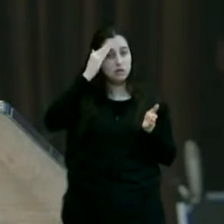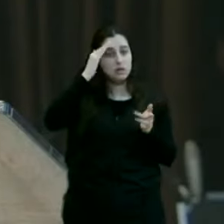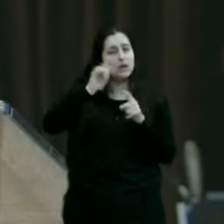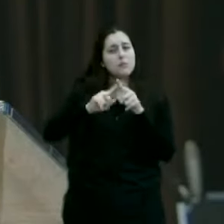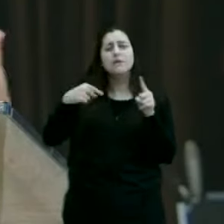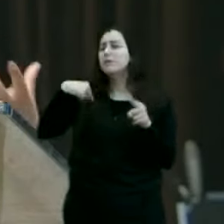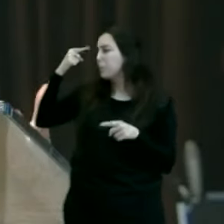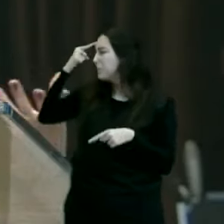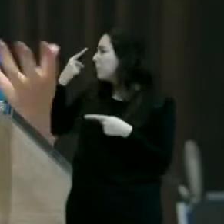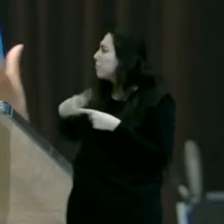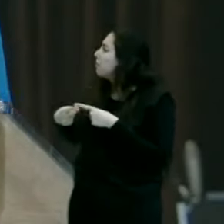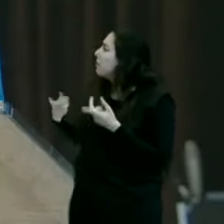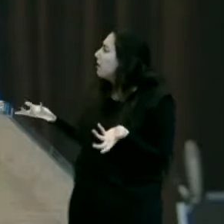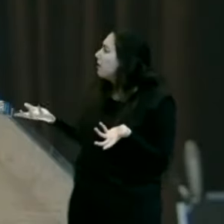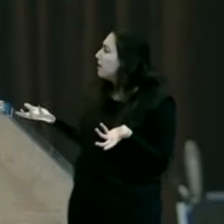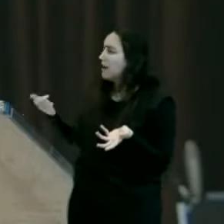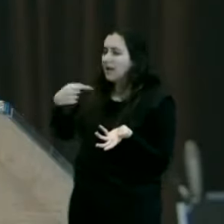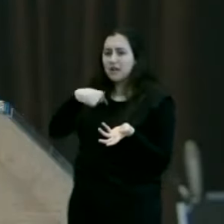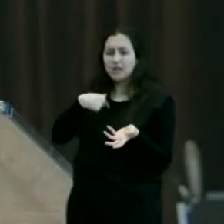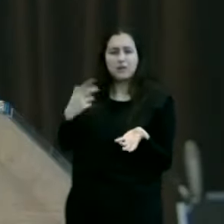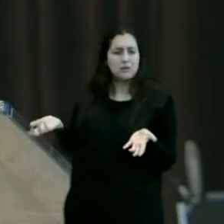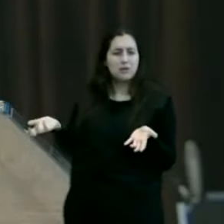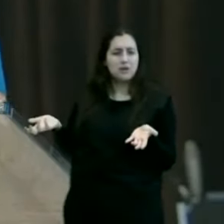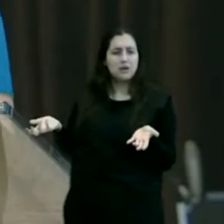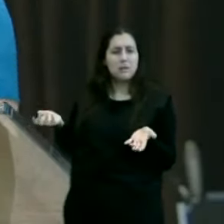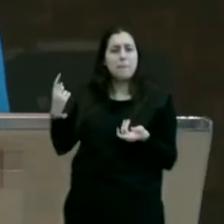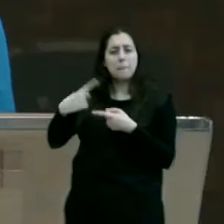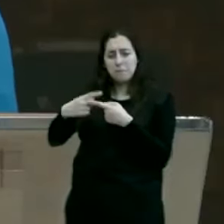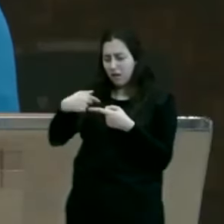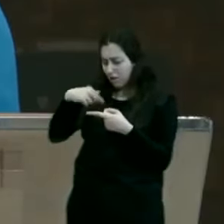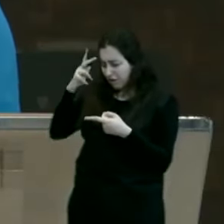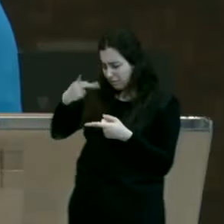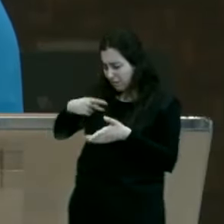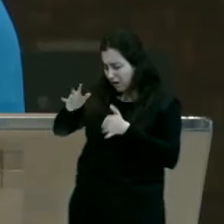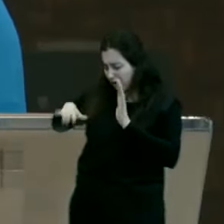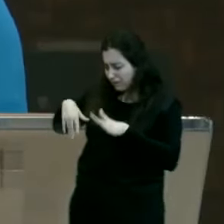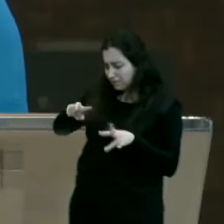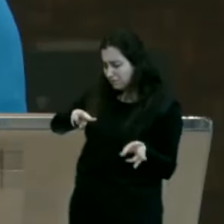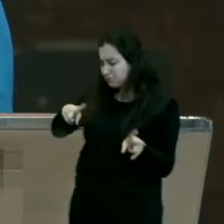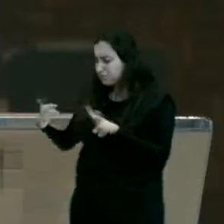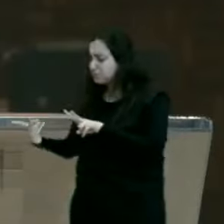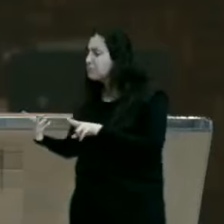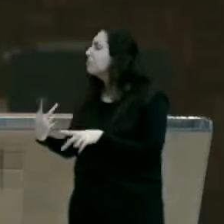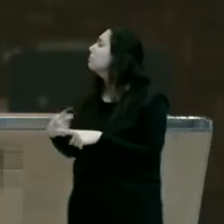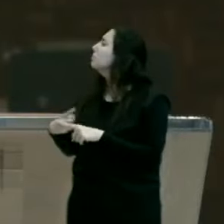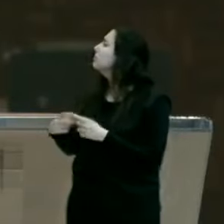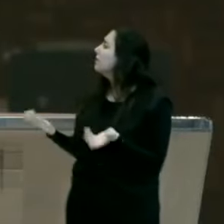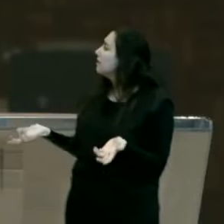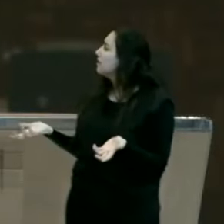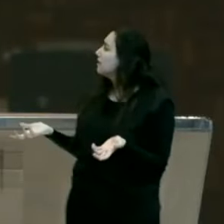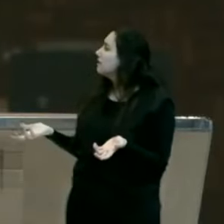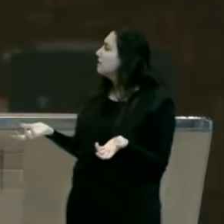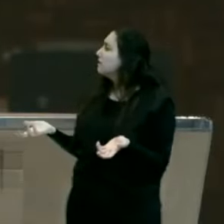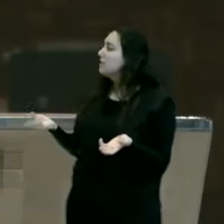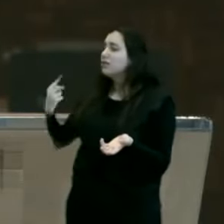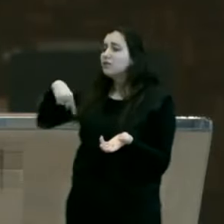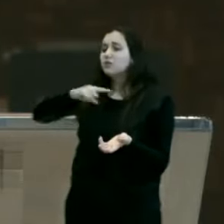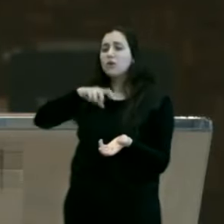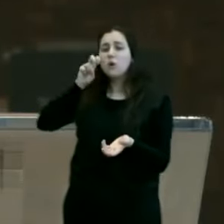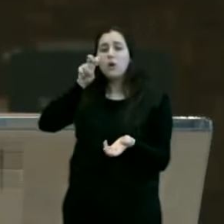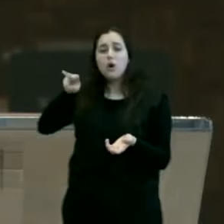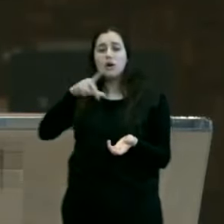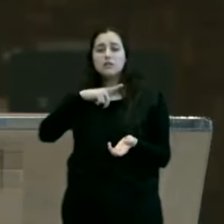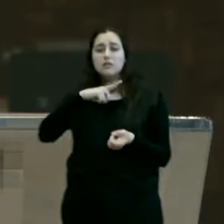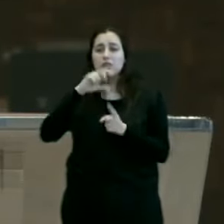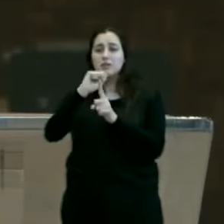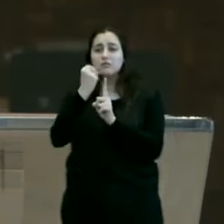por quê? Porque eu muitas vezes também me desconfiguro, Senhor. Porque nós estamos olhando uma